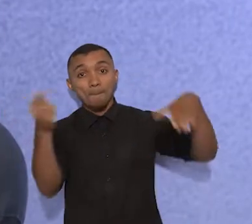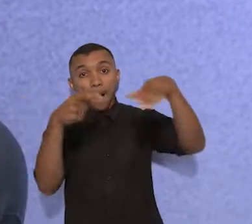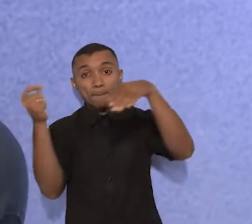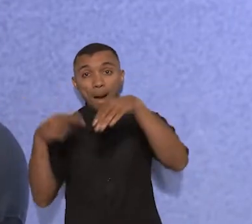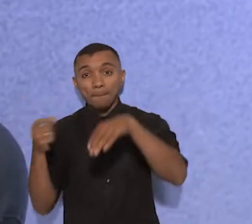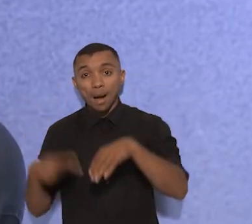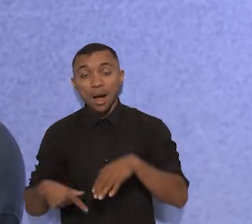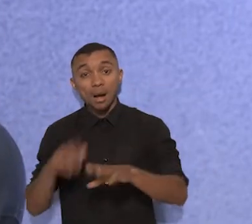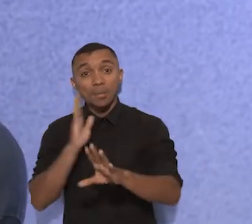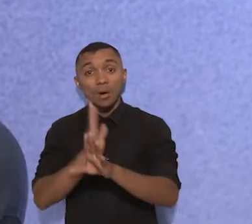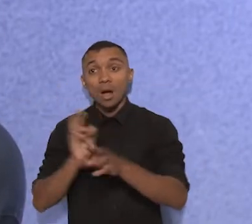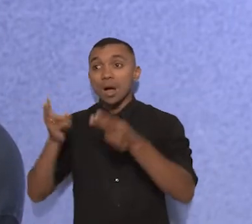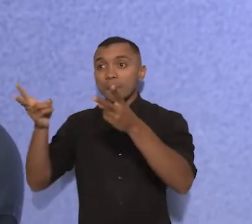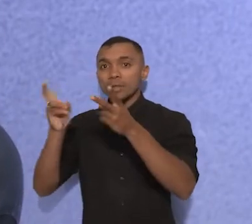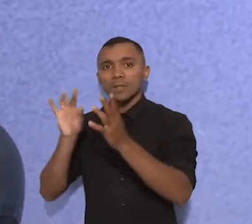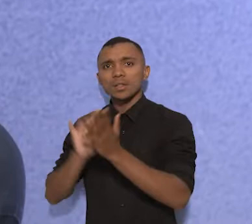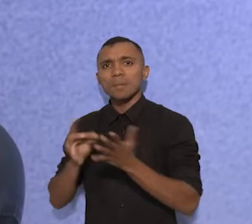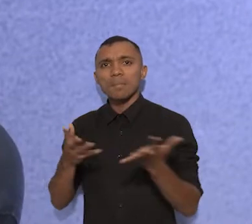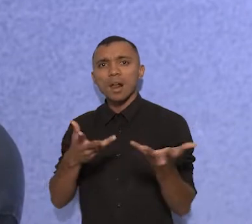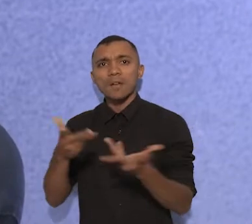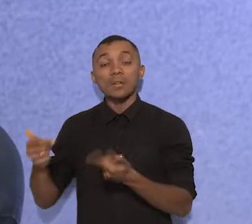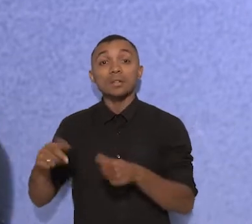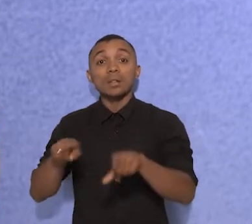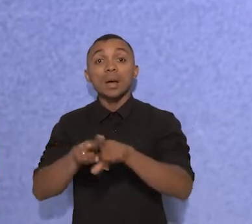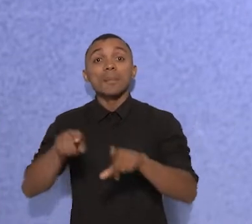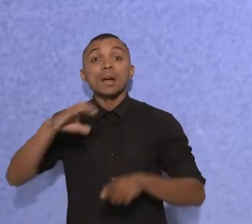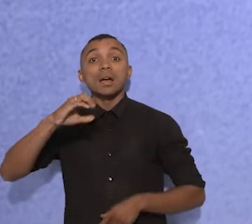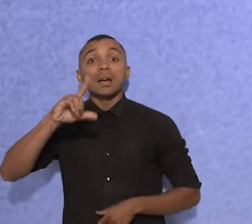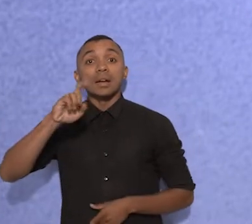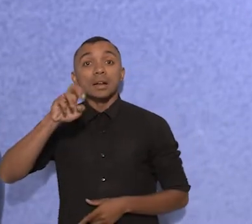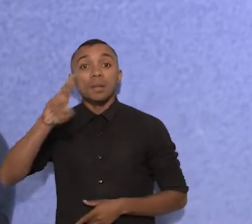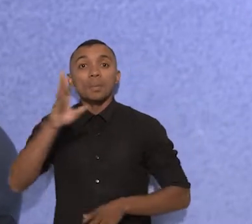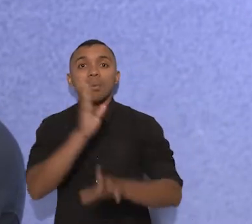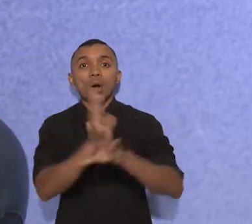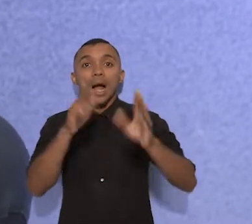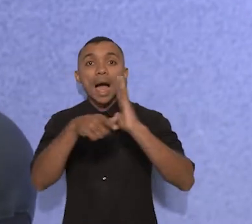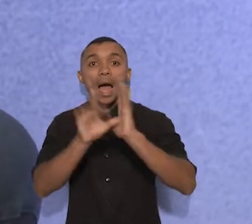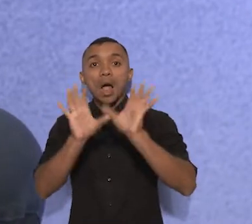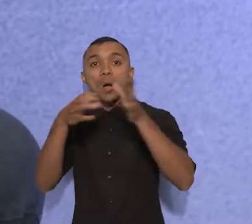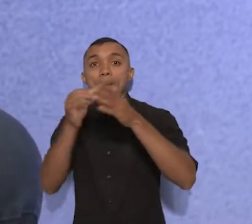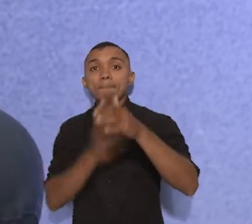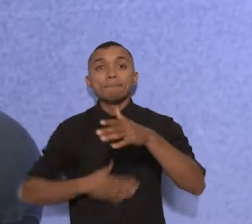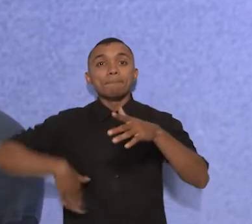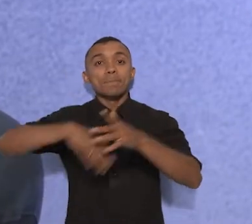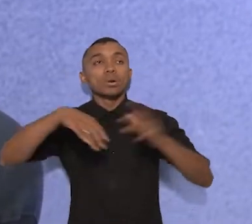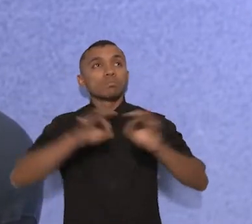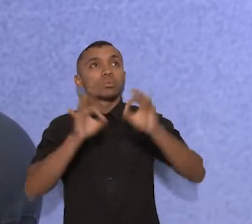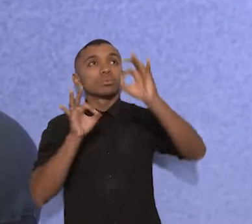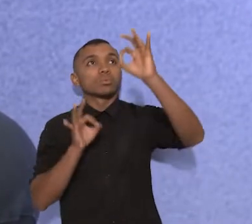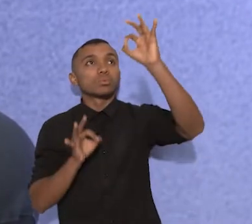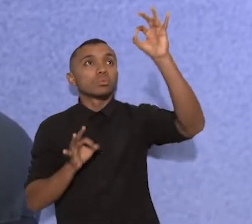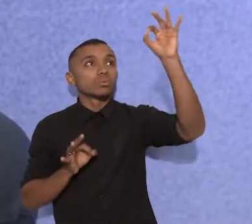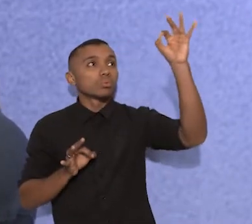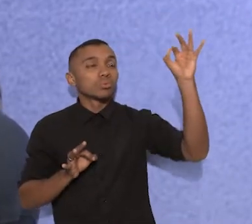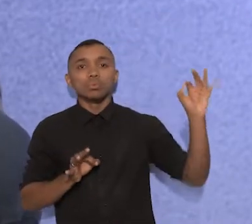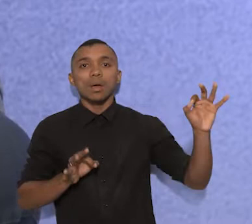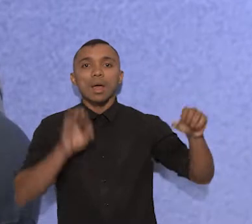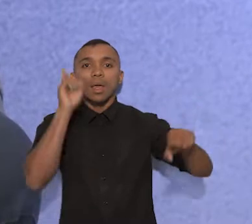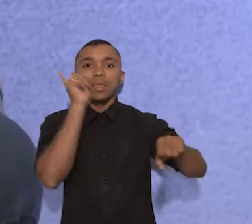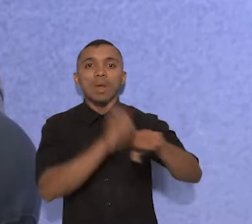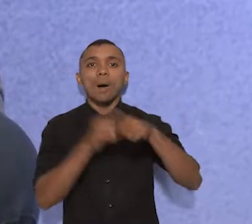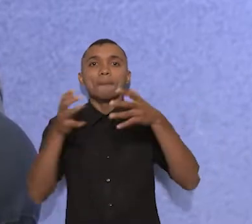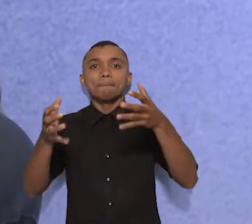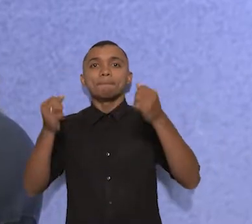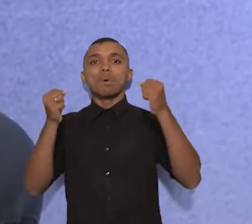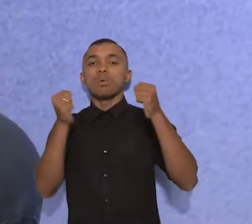de reconhecer a beleza do gol do Kleber, pelo lançamento preciso do Vina e pela frieza que o Kleber teve na hora de